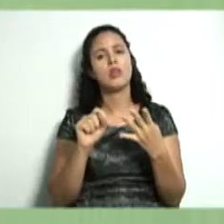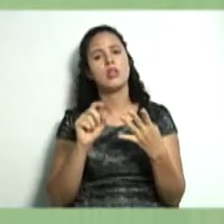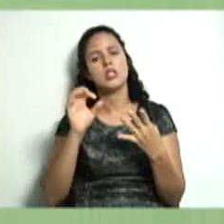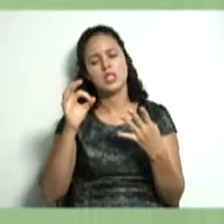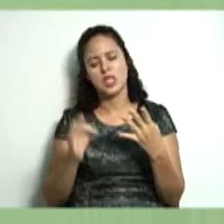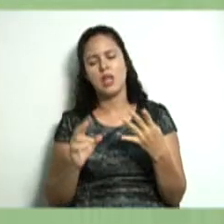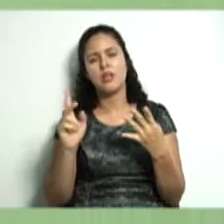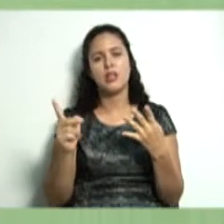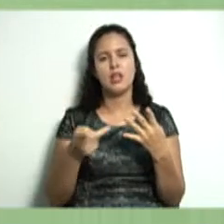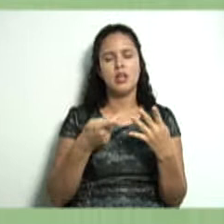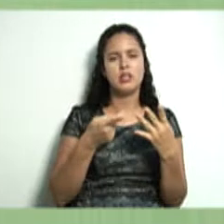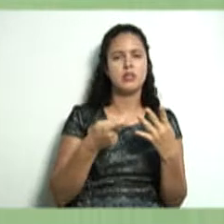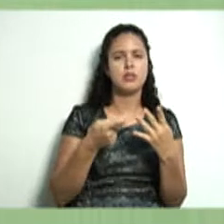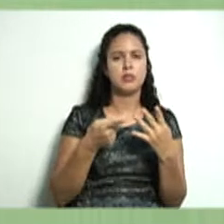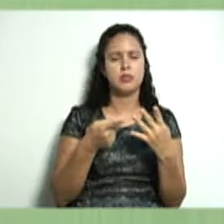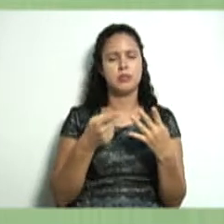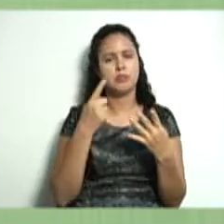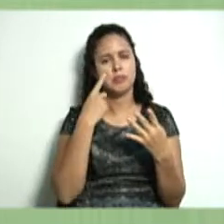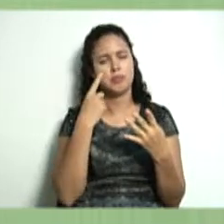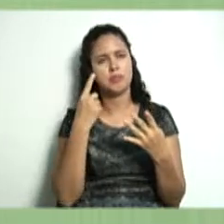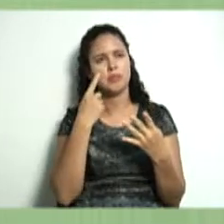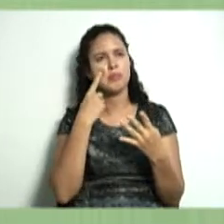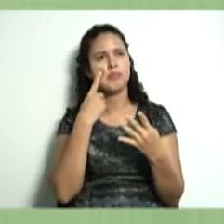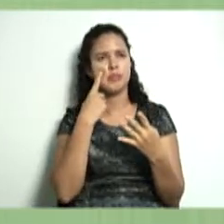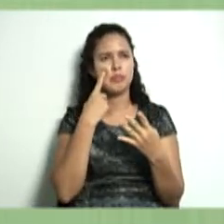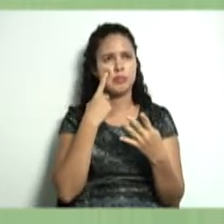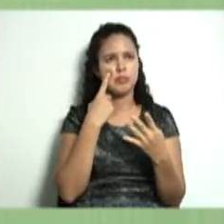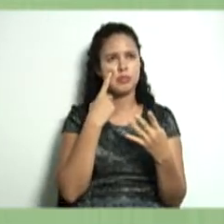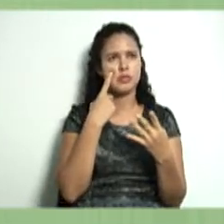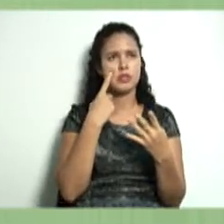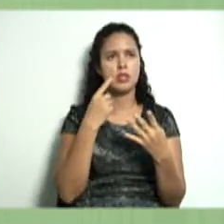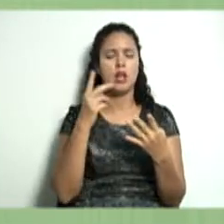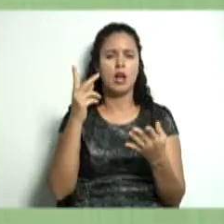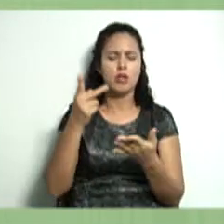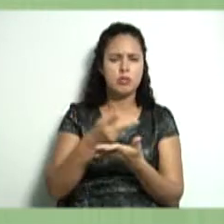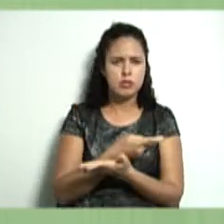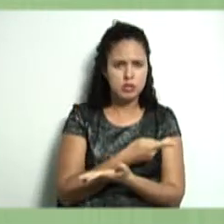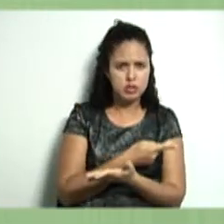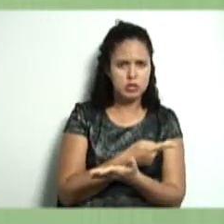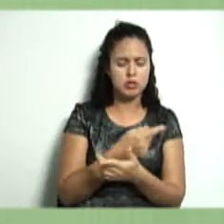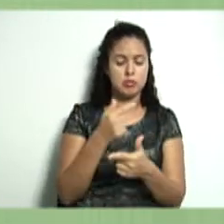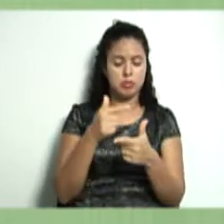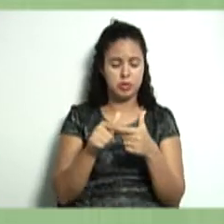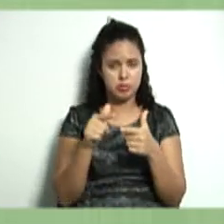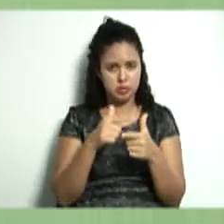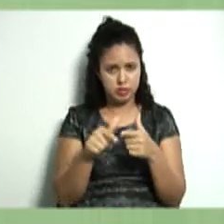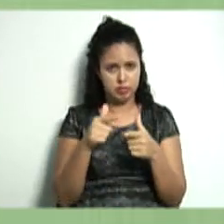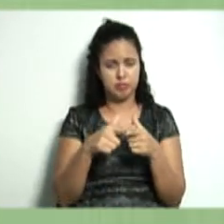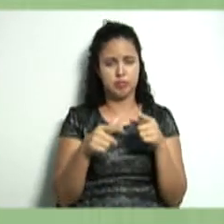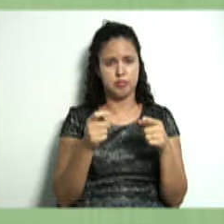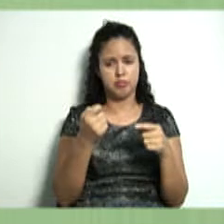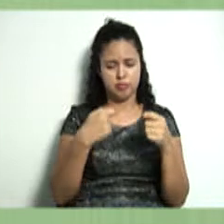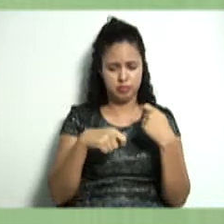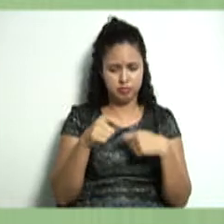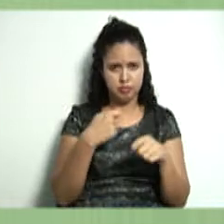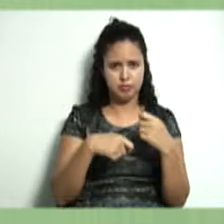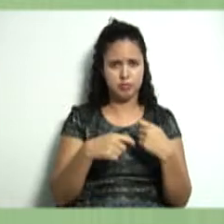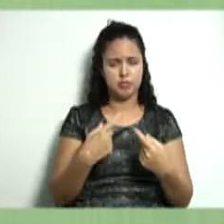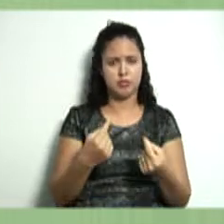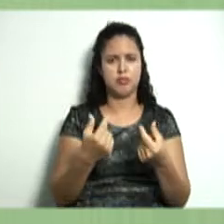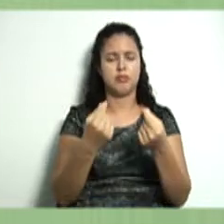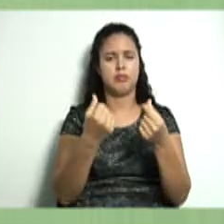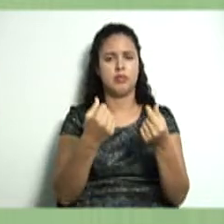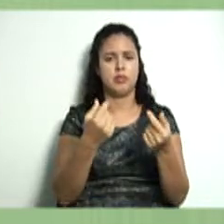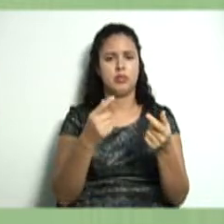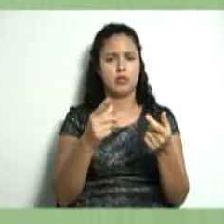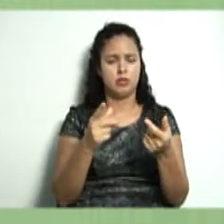da terceira questão, diz que, caso ocorra prejuízos financeiros, o cooperado